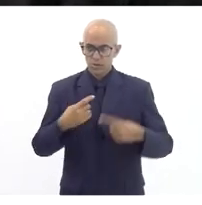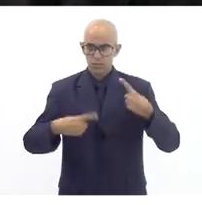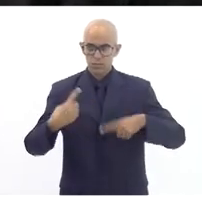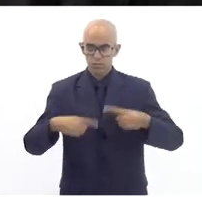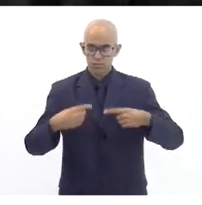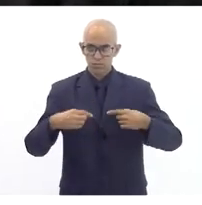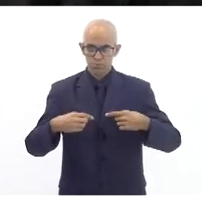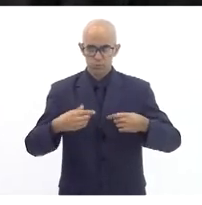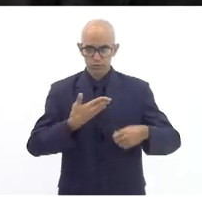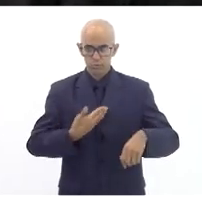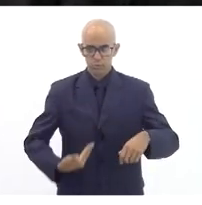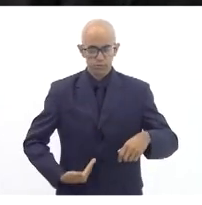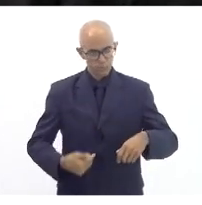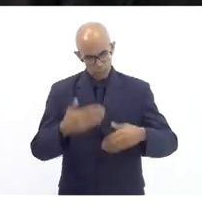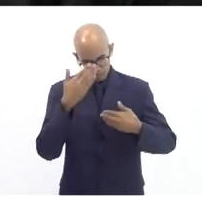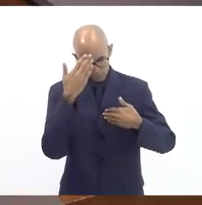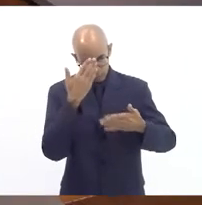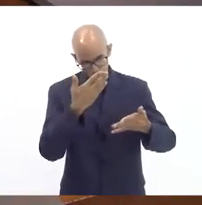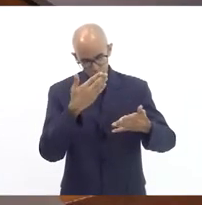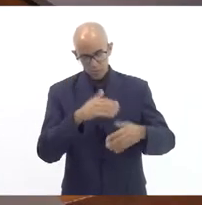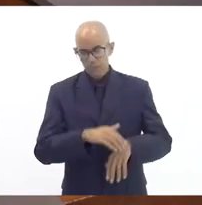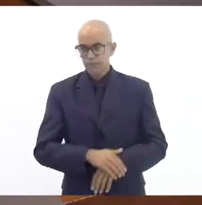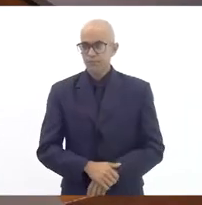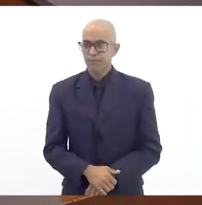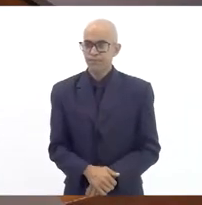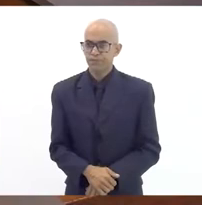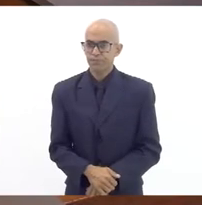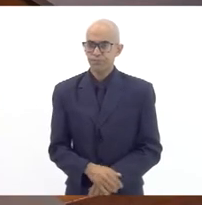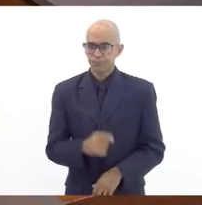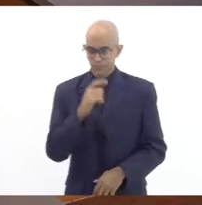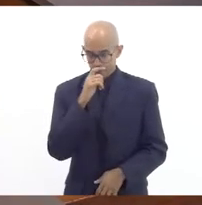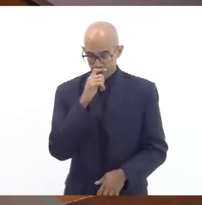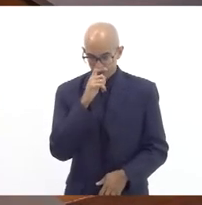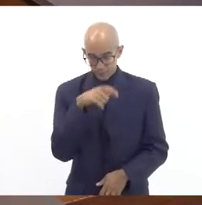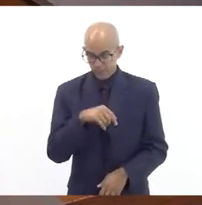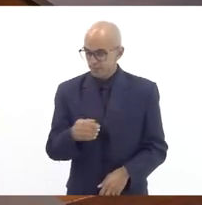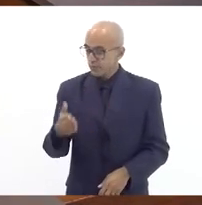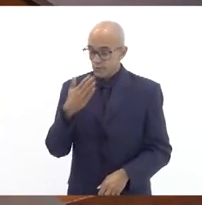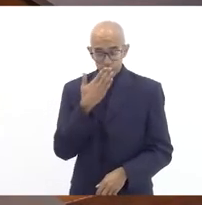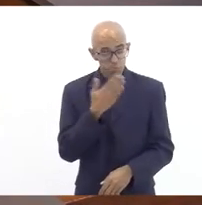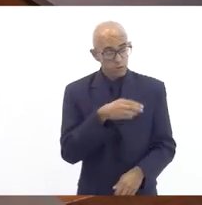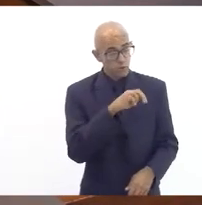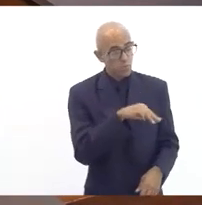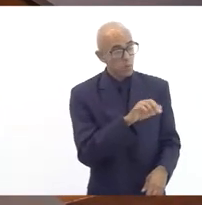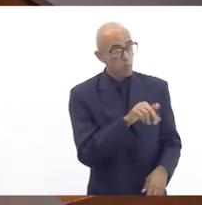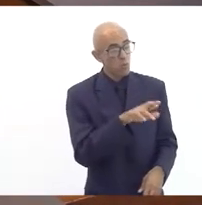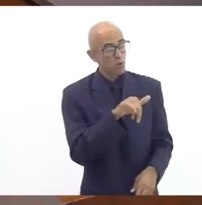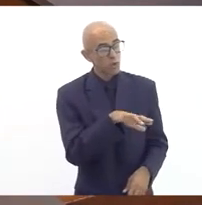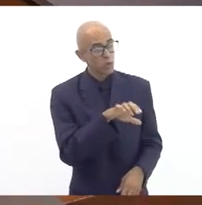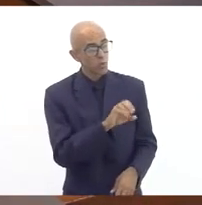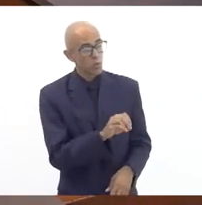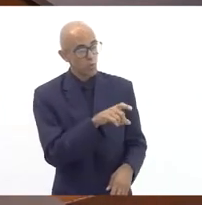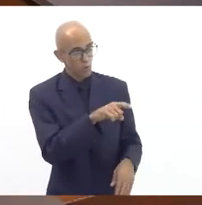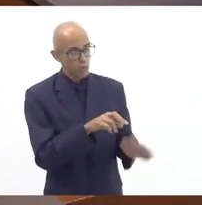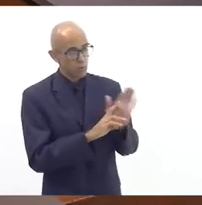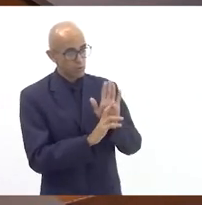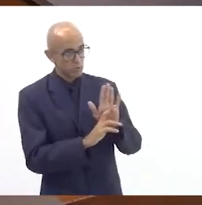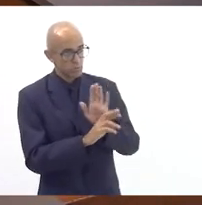urbana. Obrigado, deputado. Pedi para o Murilo responder às perguntas indagadas pelo doutor, pelo representante da Defensoria Pública.